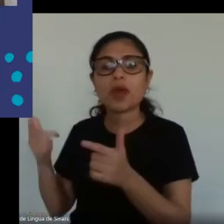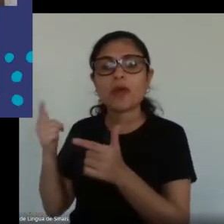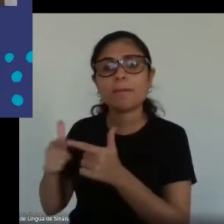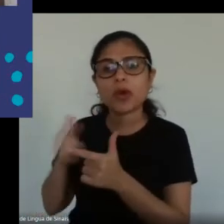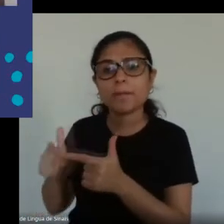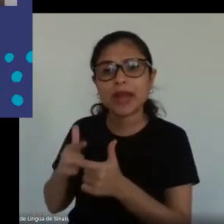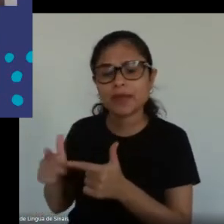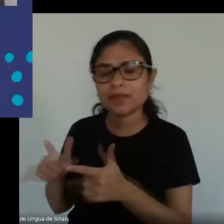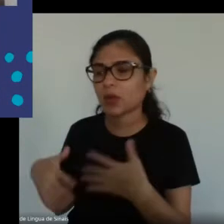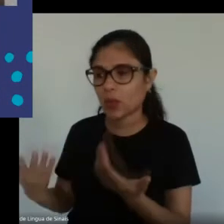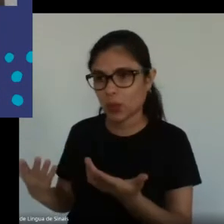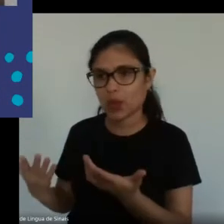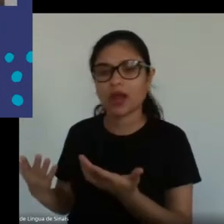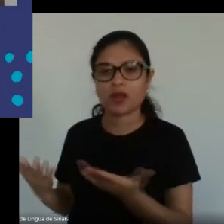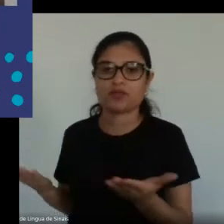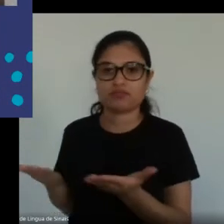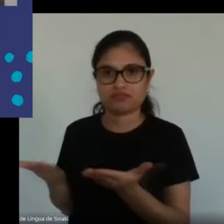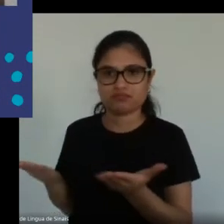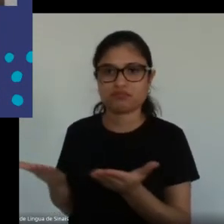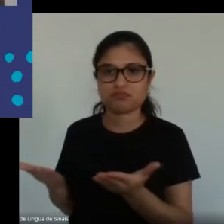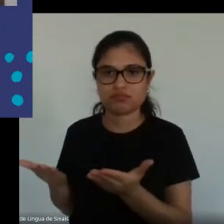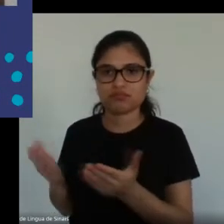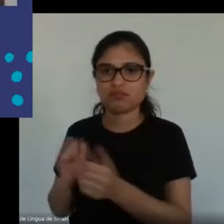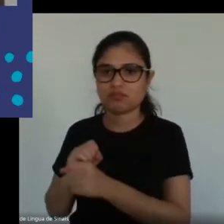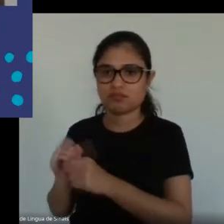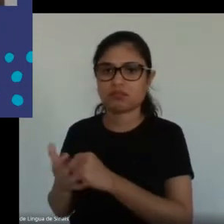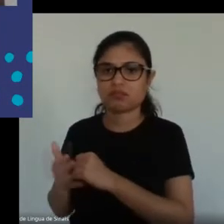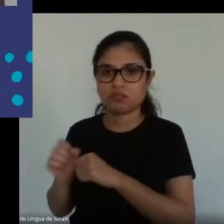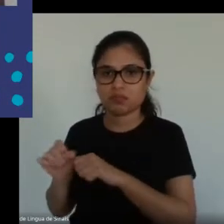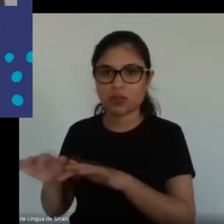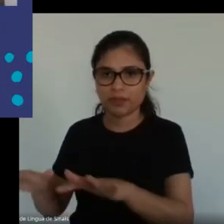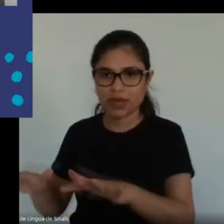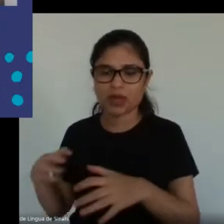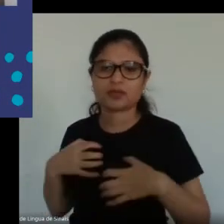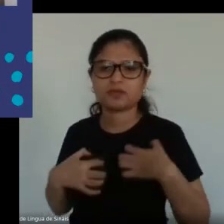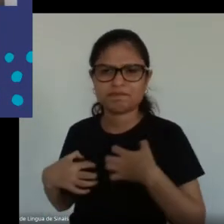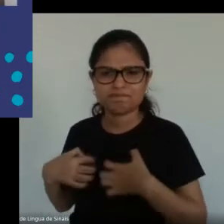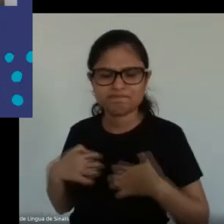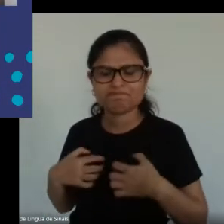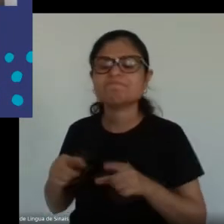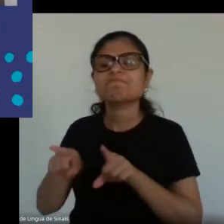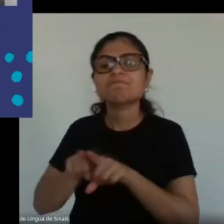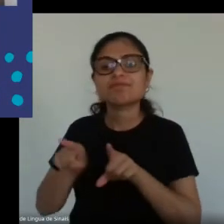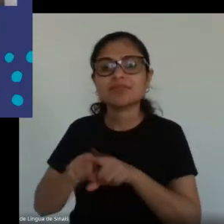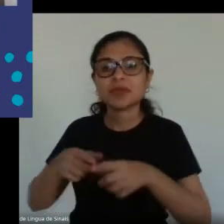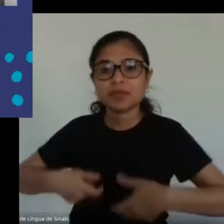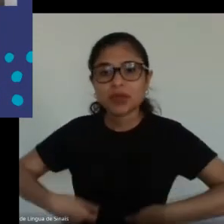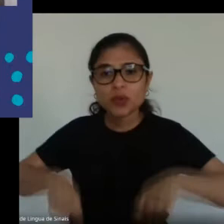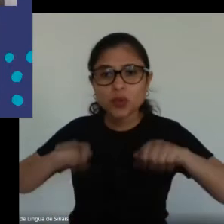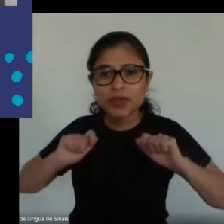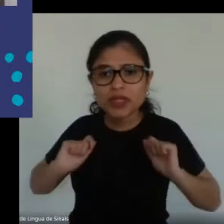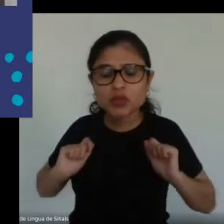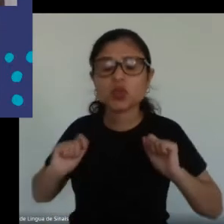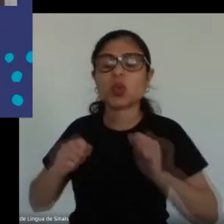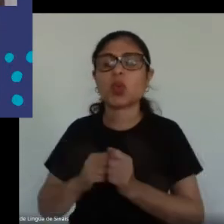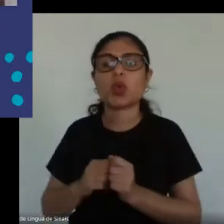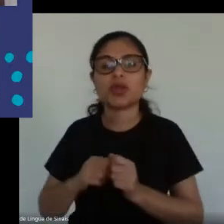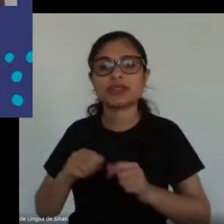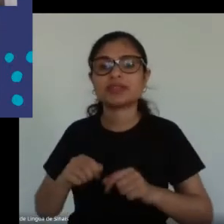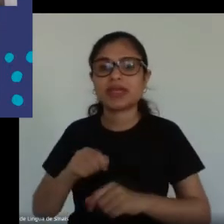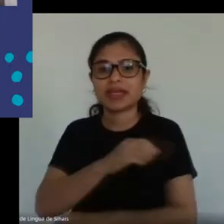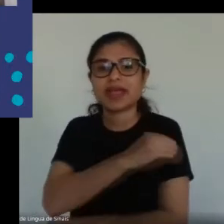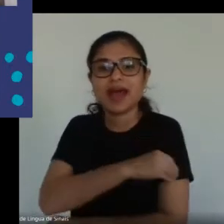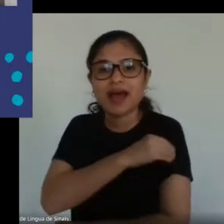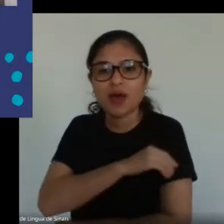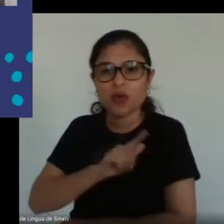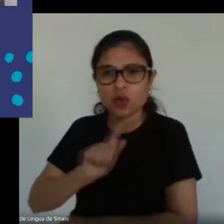que estavam afligindo as mulheres naquele momento. Então, a arrecadação de cobertores e itens de higiene e